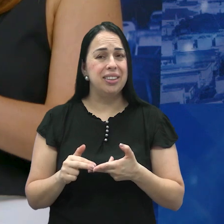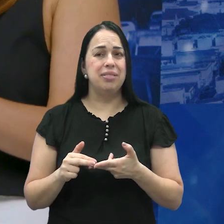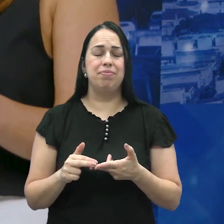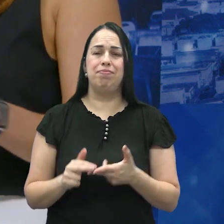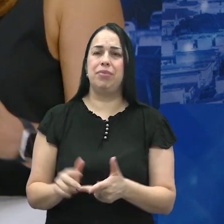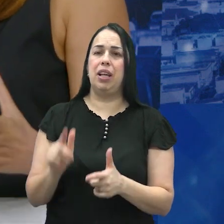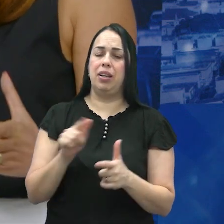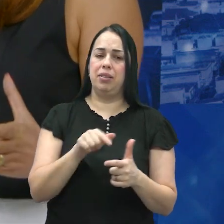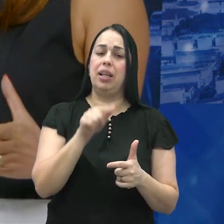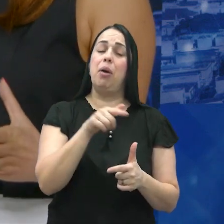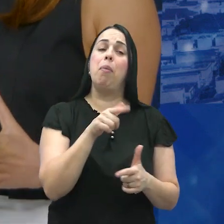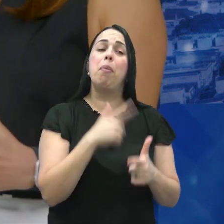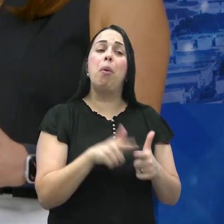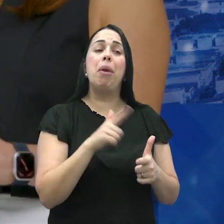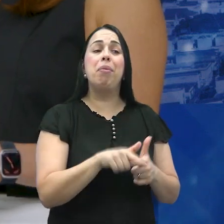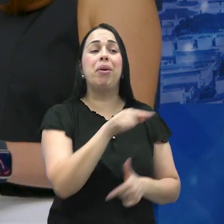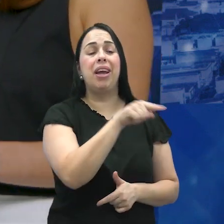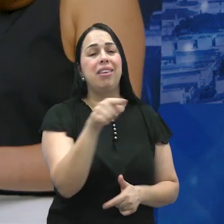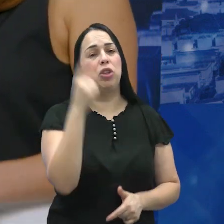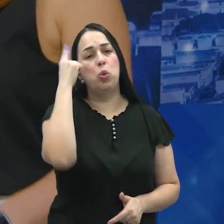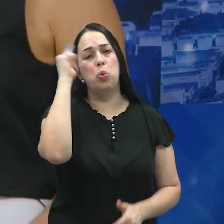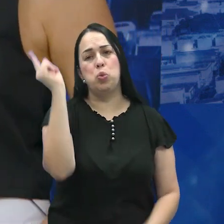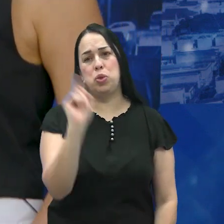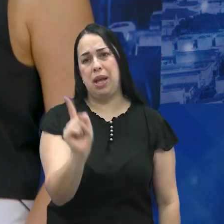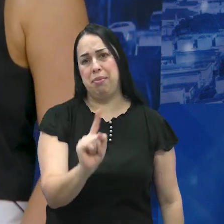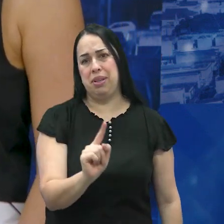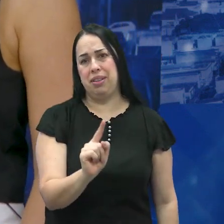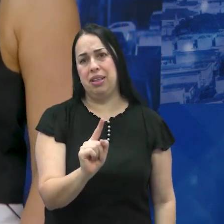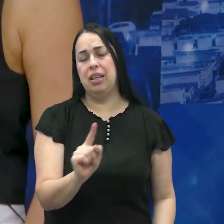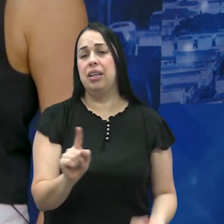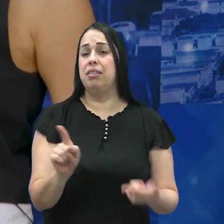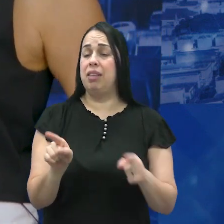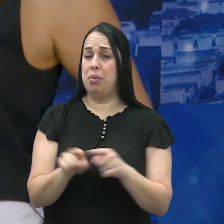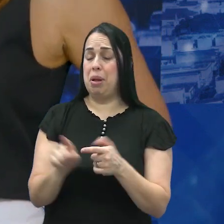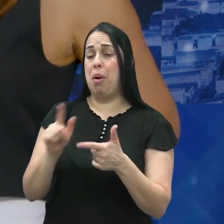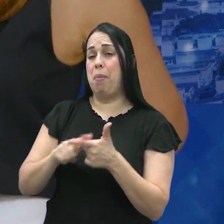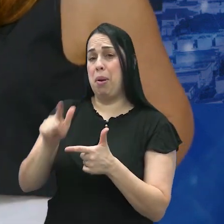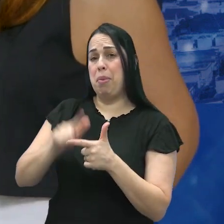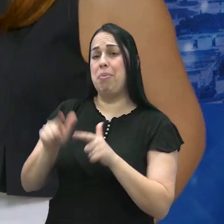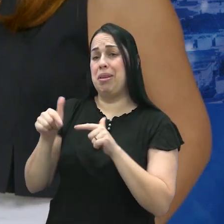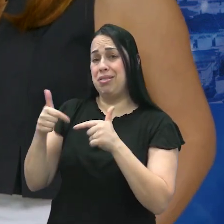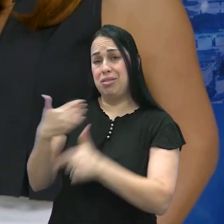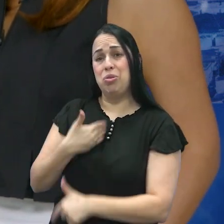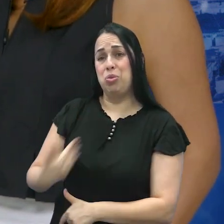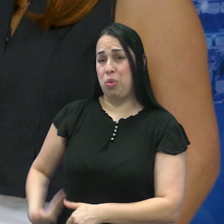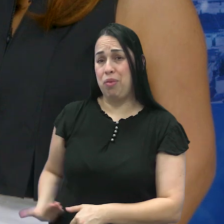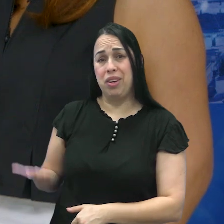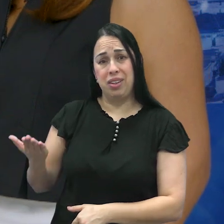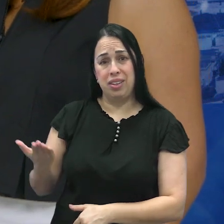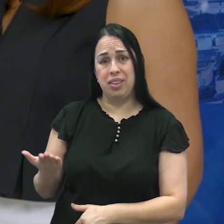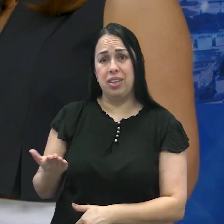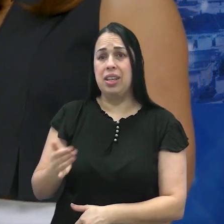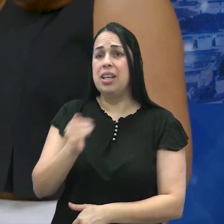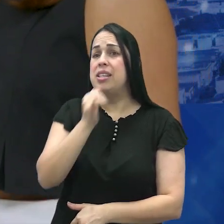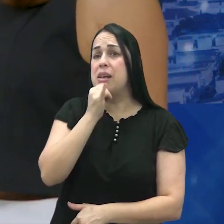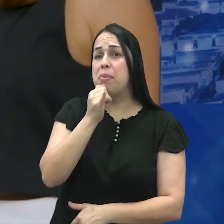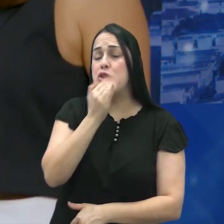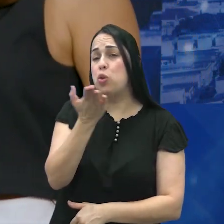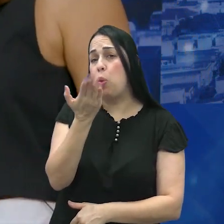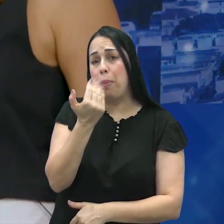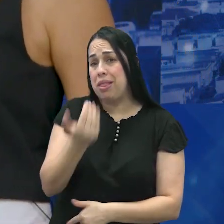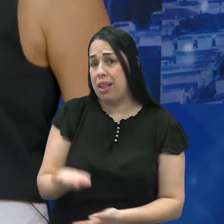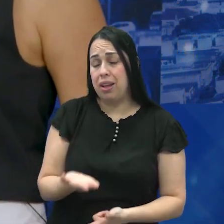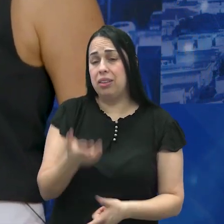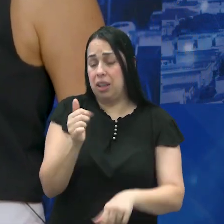um problema da educação. E eu tenho um problema também voltado à questão da política pública. Isso é um exemplo muito claro quando a gente fala da matéria orgânica, que também